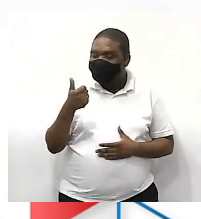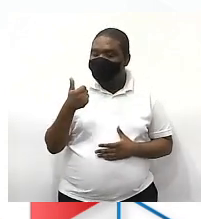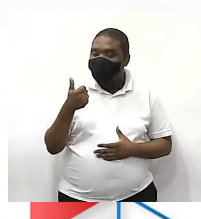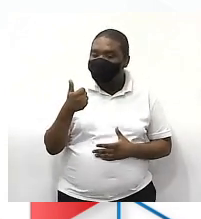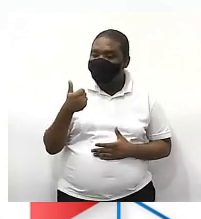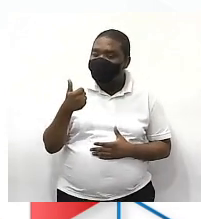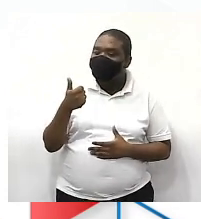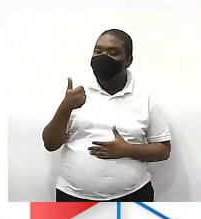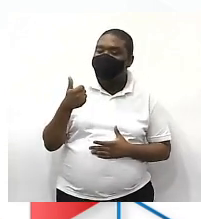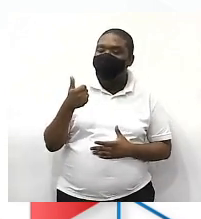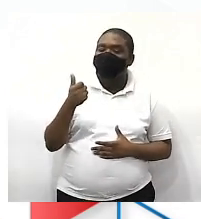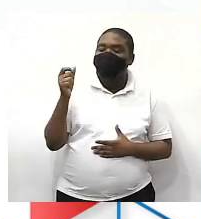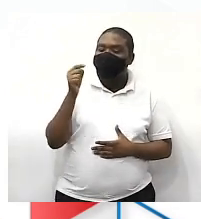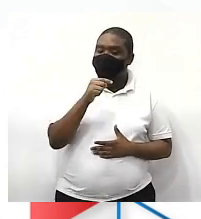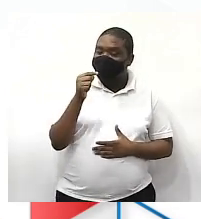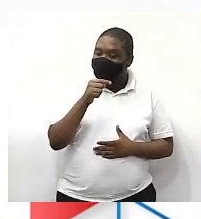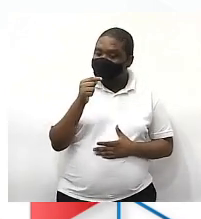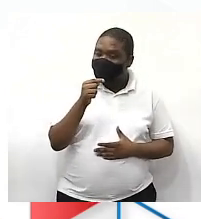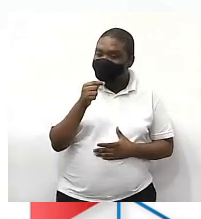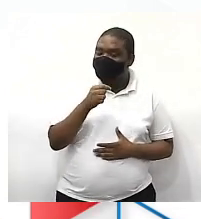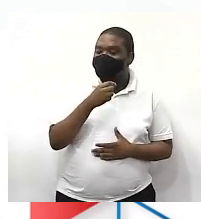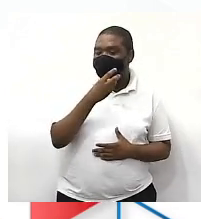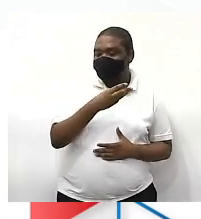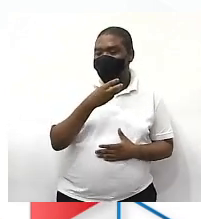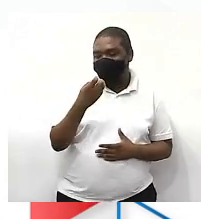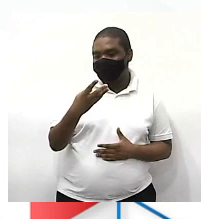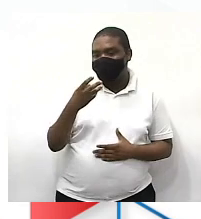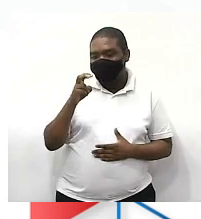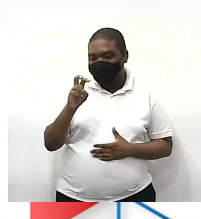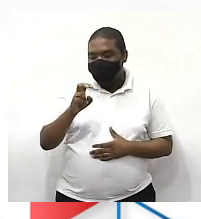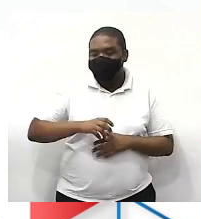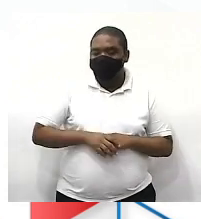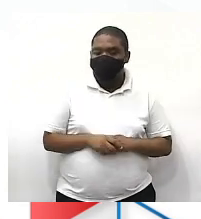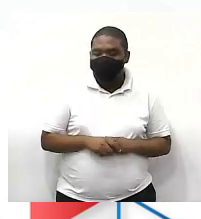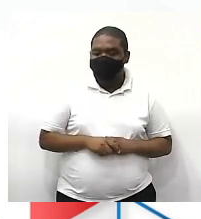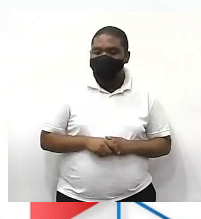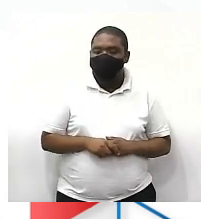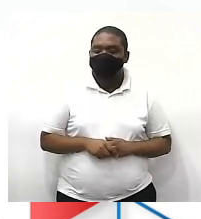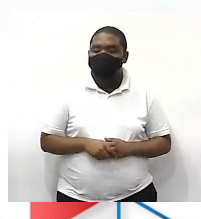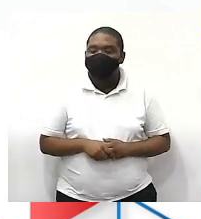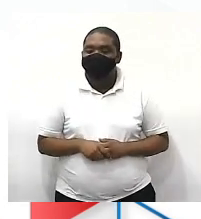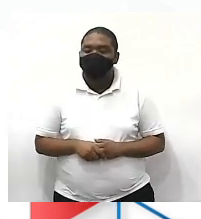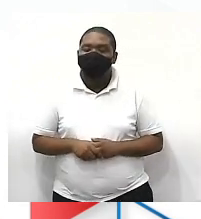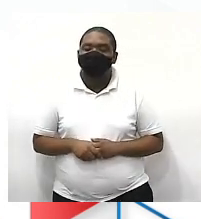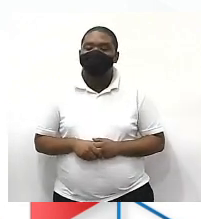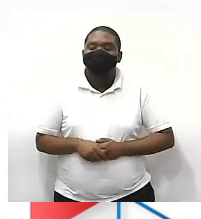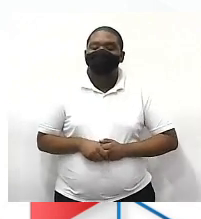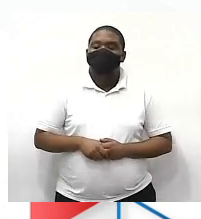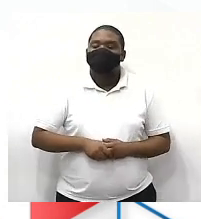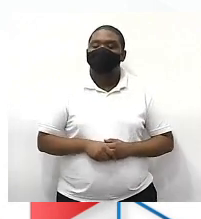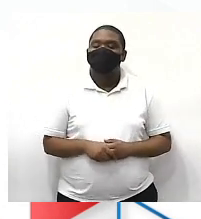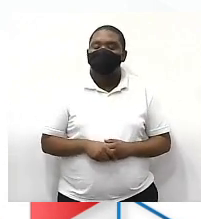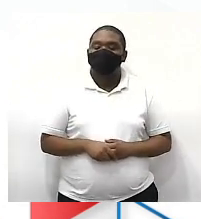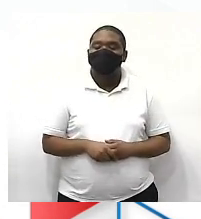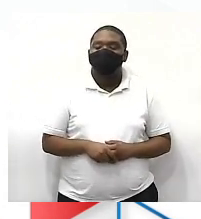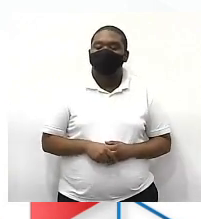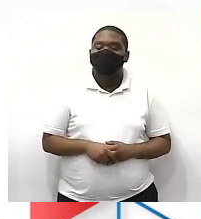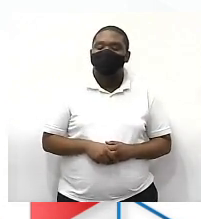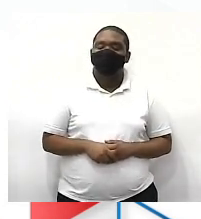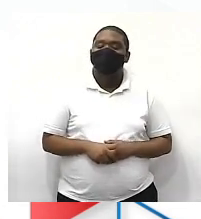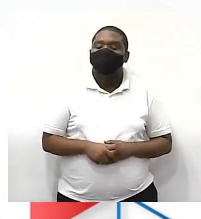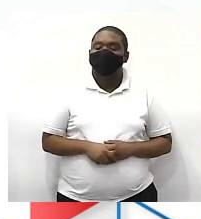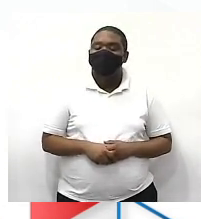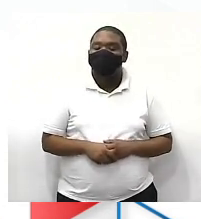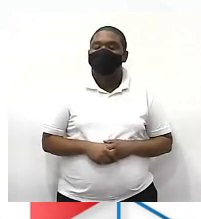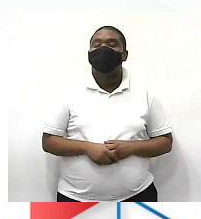falta? 345 para 351. Eu posso fazer assim, ou 351 menos 345, também dá